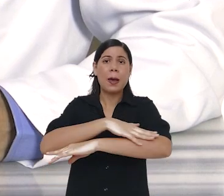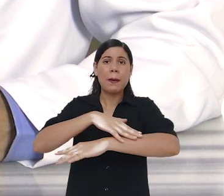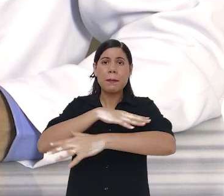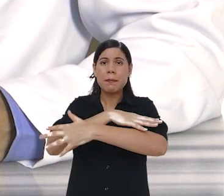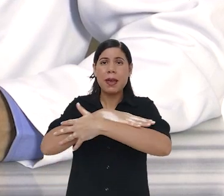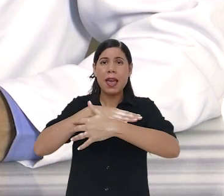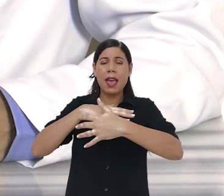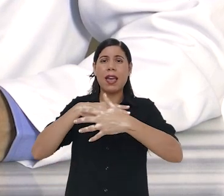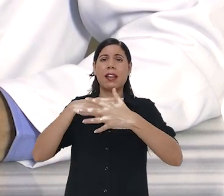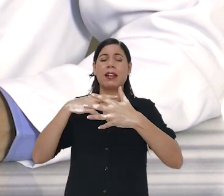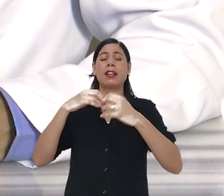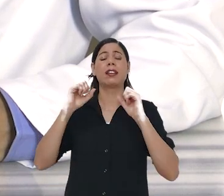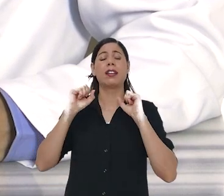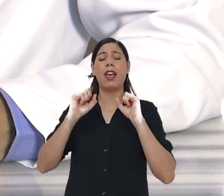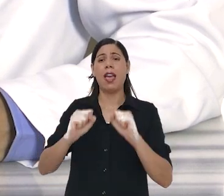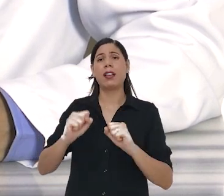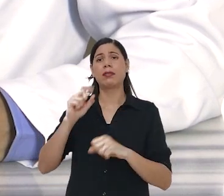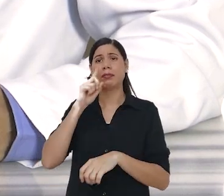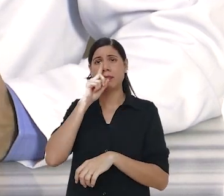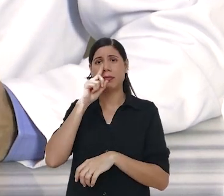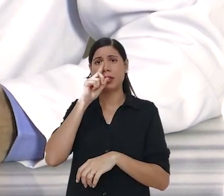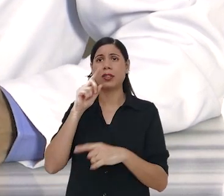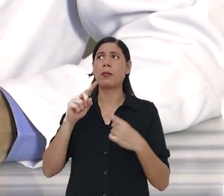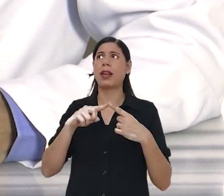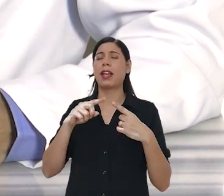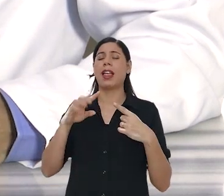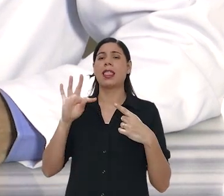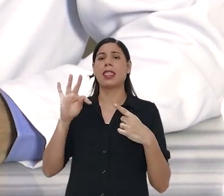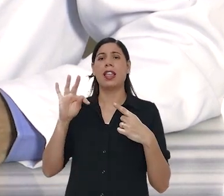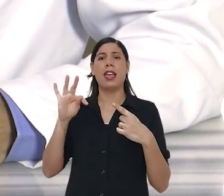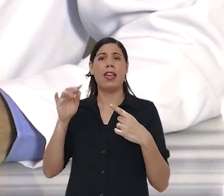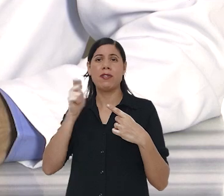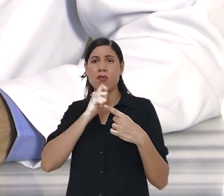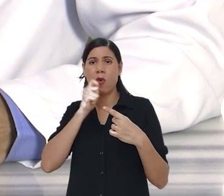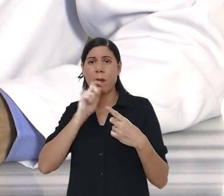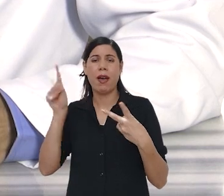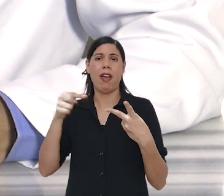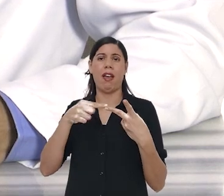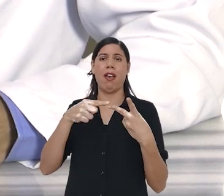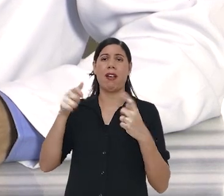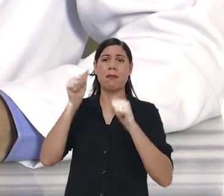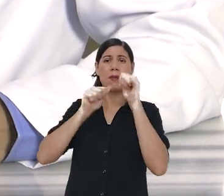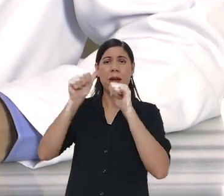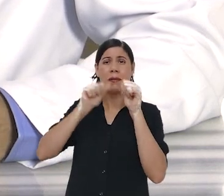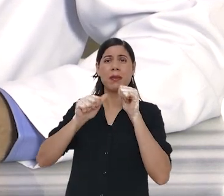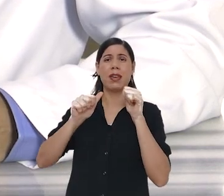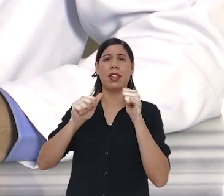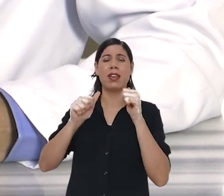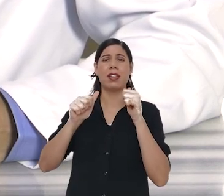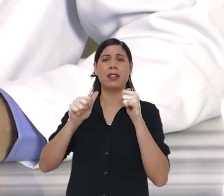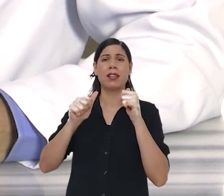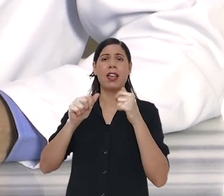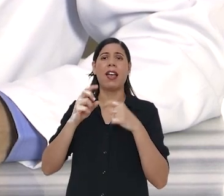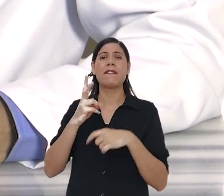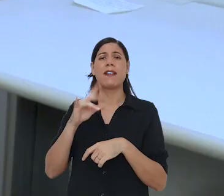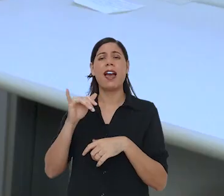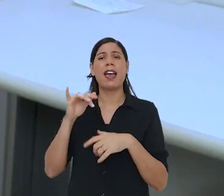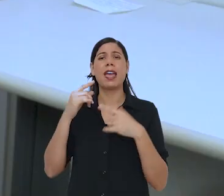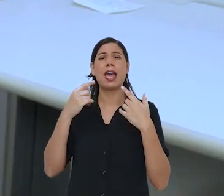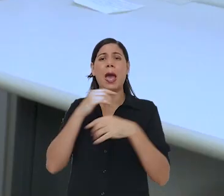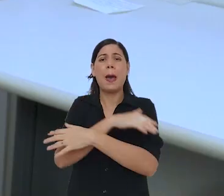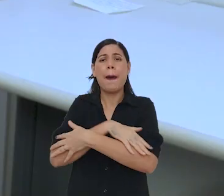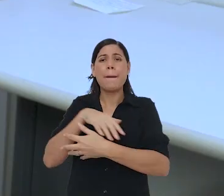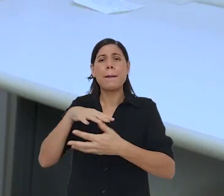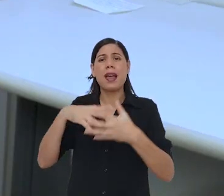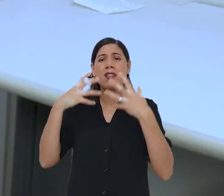pele é o principal fator de risco. Além de outras coisas, como tabagismo, né? Fumar, bebida alcoólica, que são fatores que também estimulam o câncer de pele.